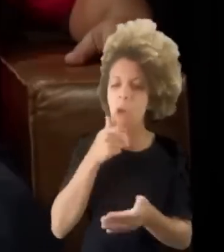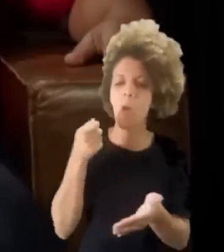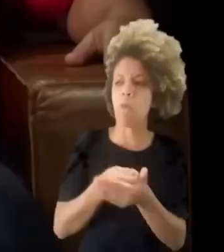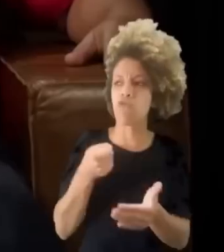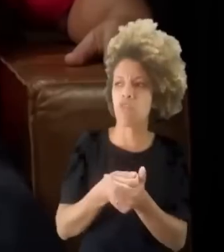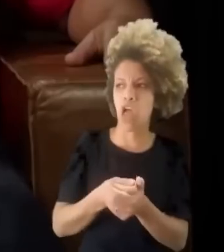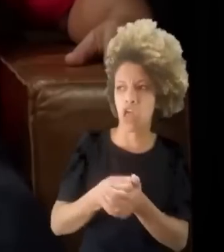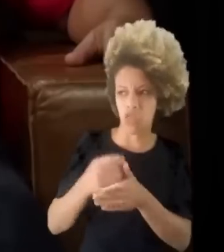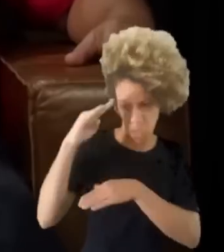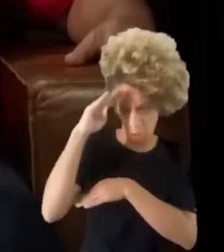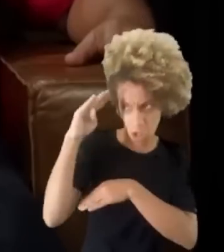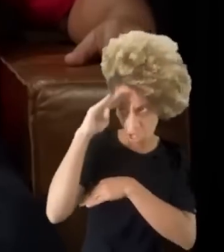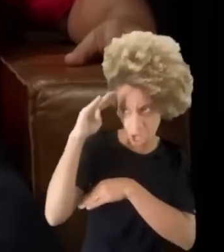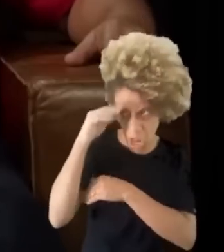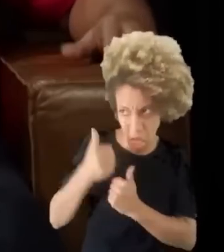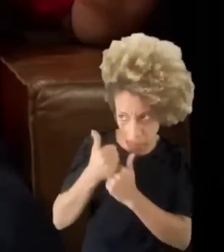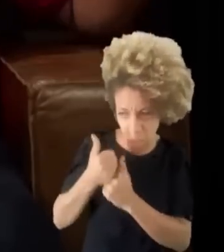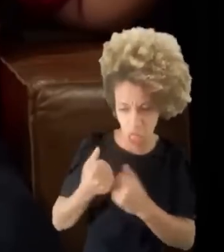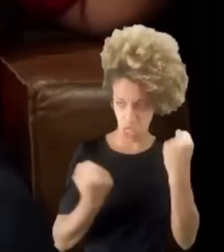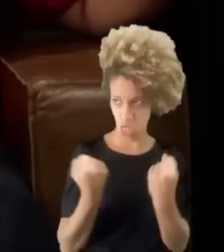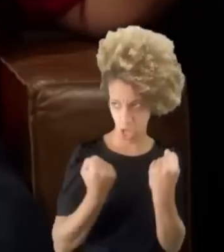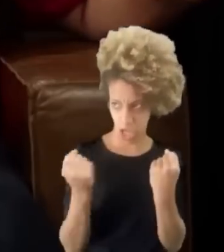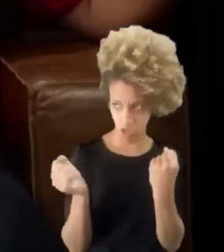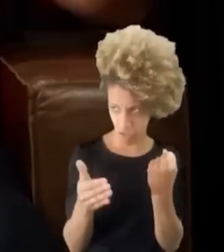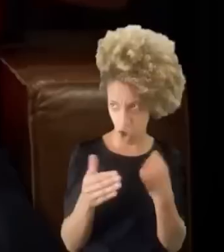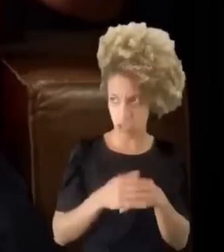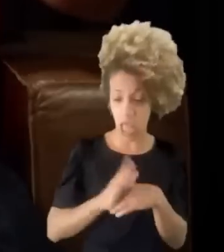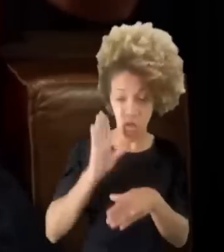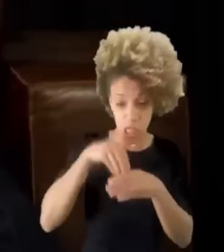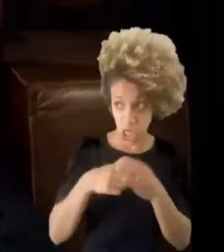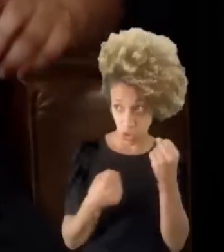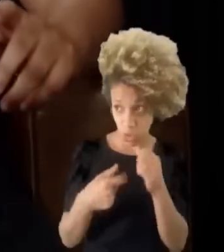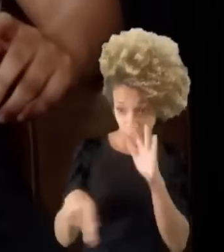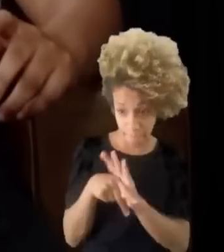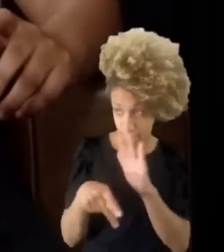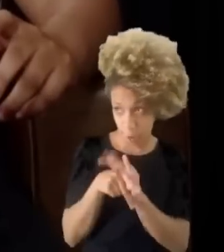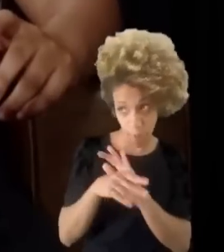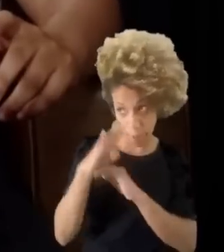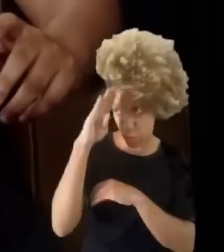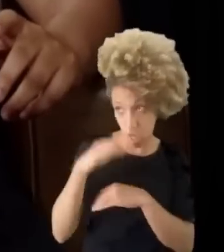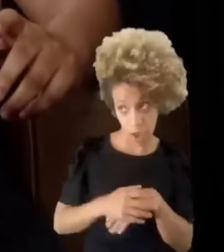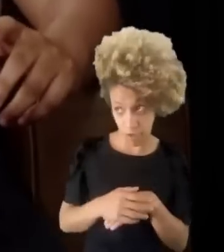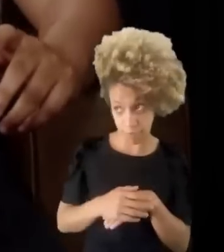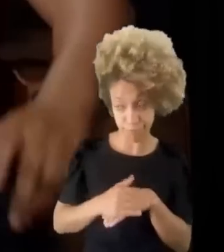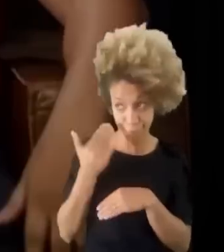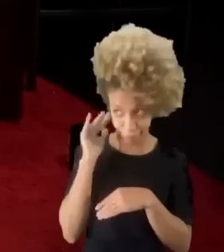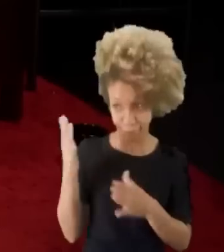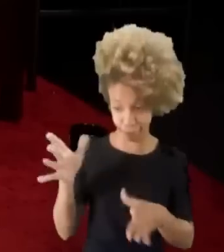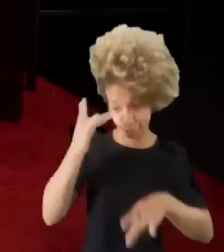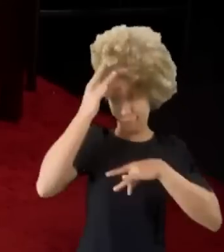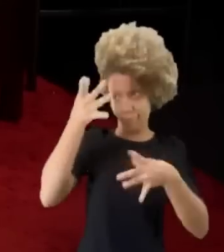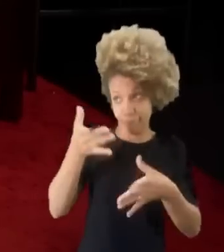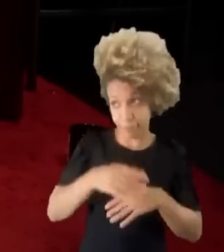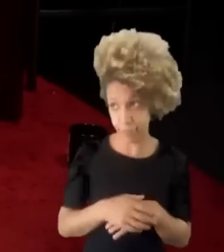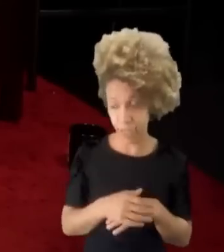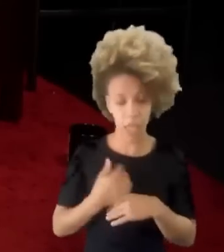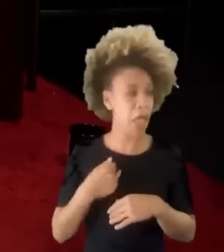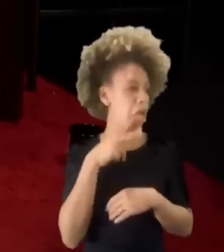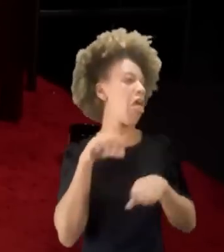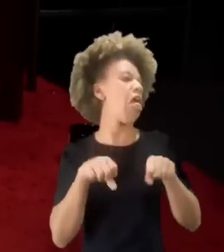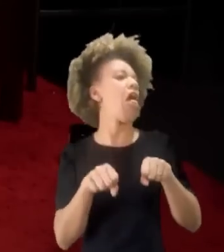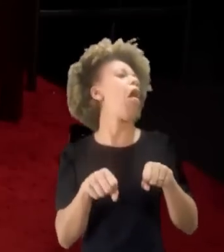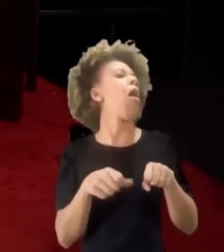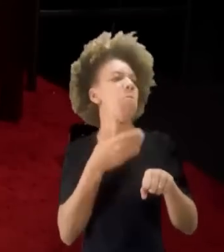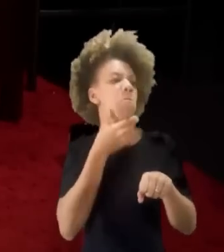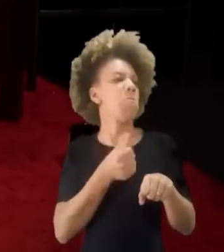Machão o cara é bolsonarista no no Carro fora do carro dentro do carro ele vira o próprio bolsonaro se ligou e aí ele vê uma mulher ele fala